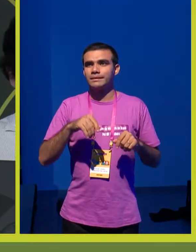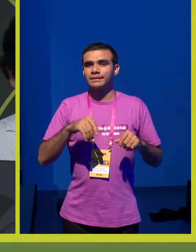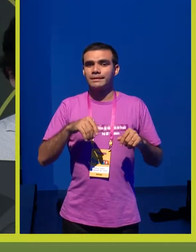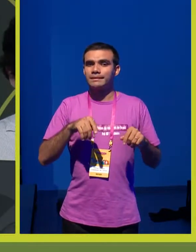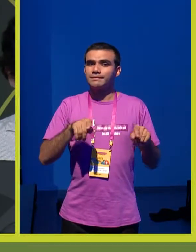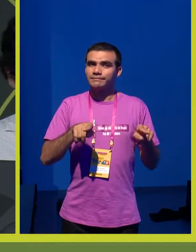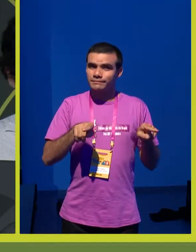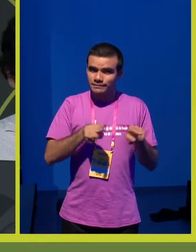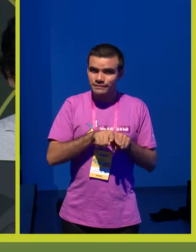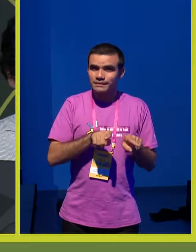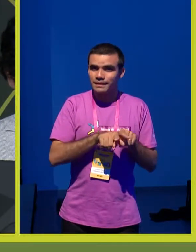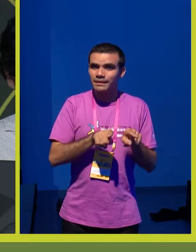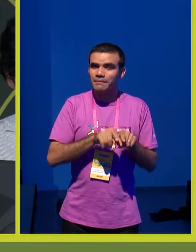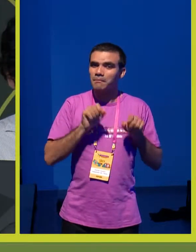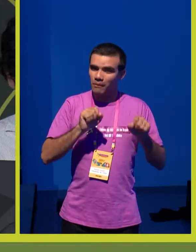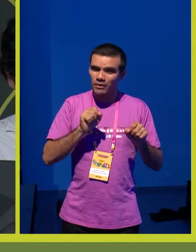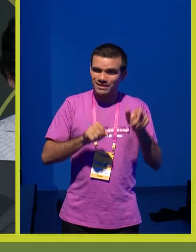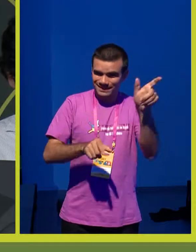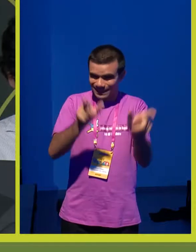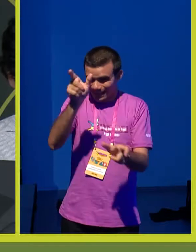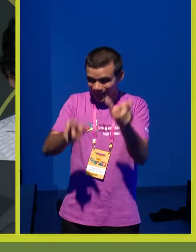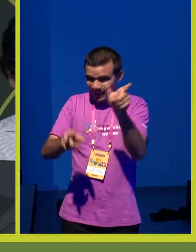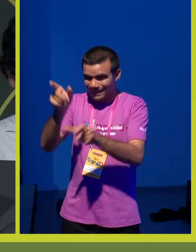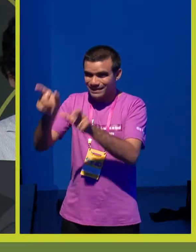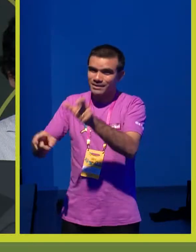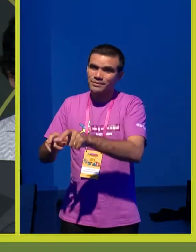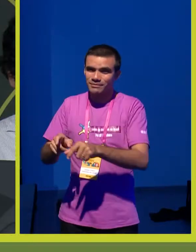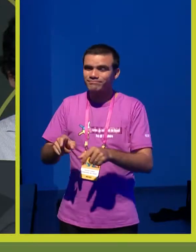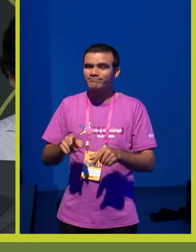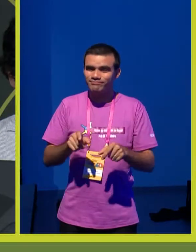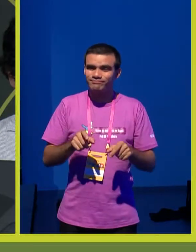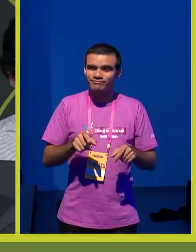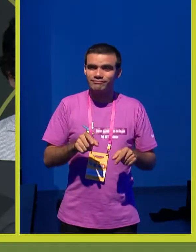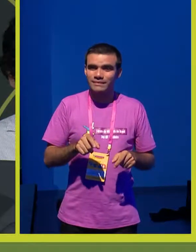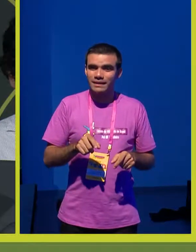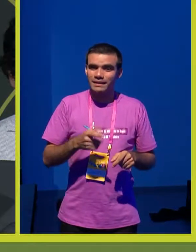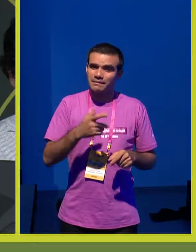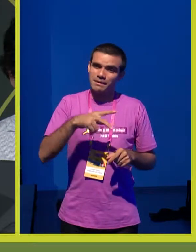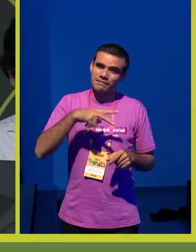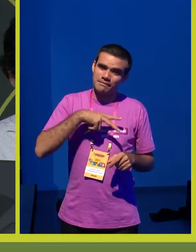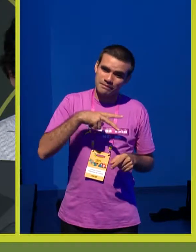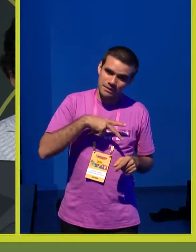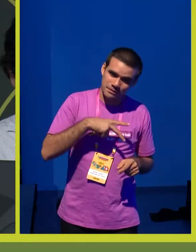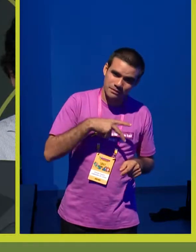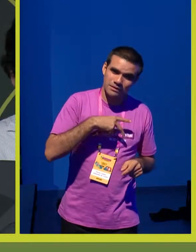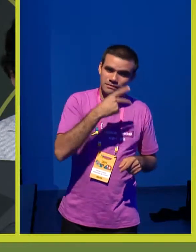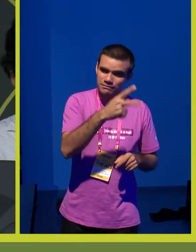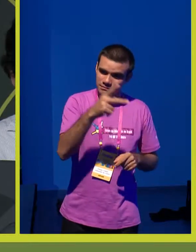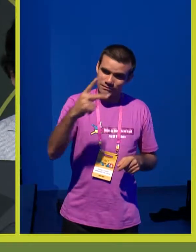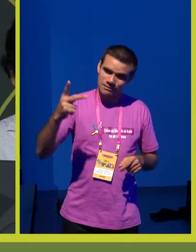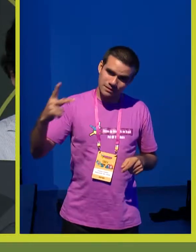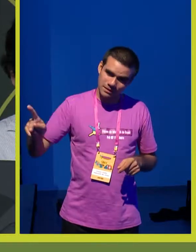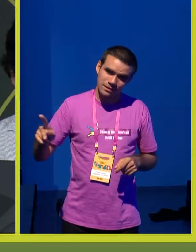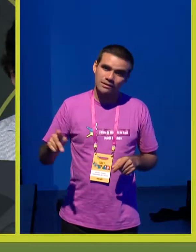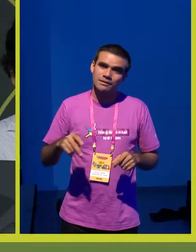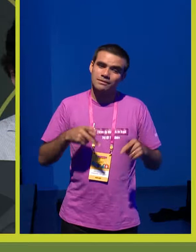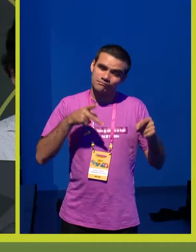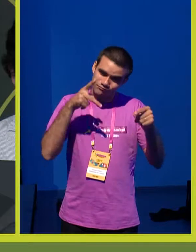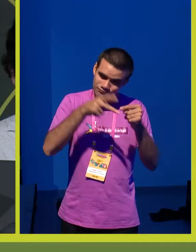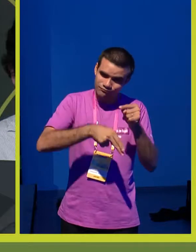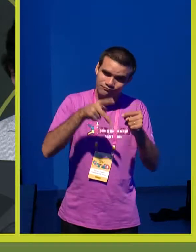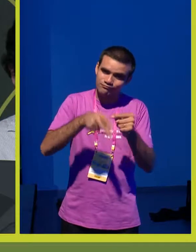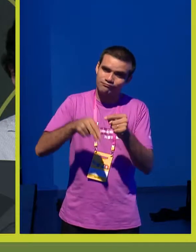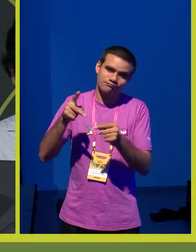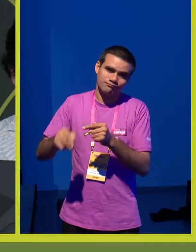interfere na individualidade na individualidade de cada um na preservação de informação e qual o benefício que isso traz